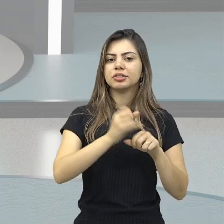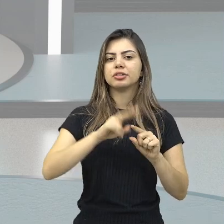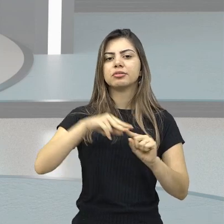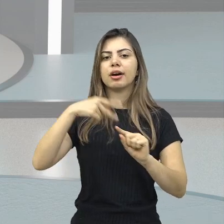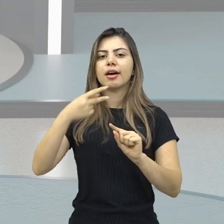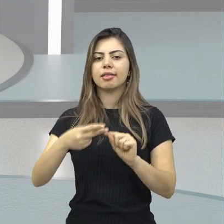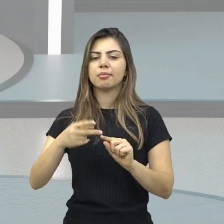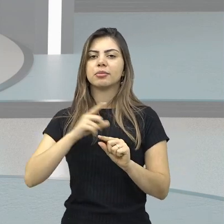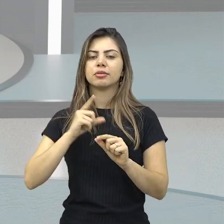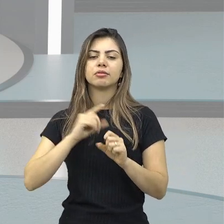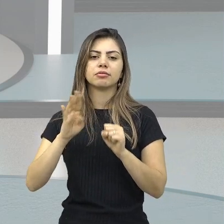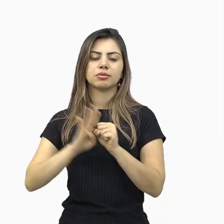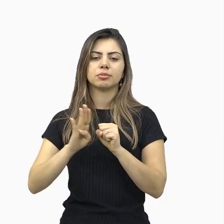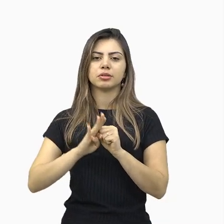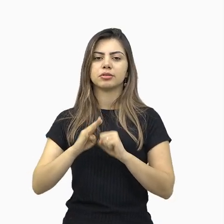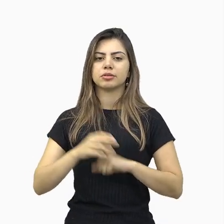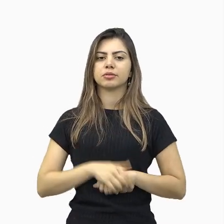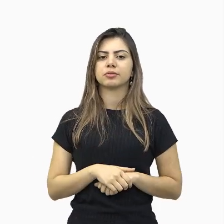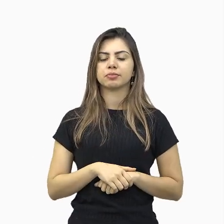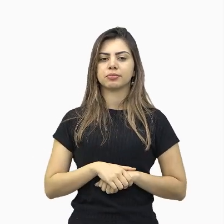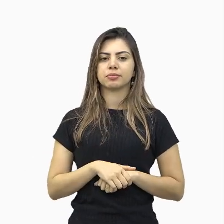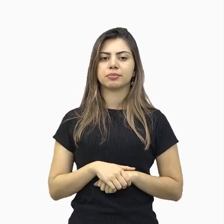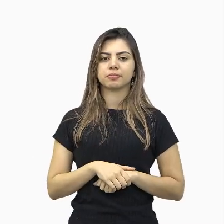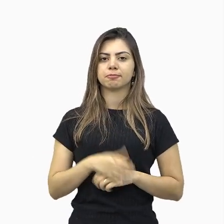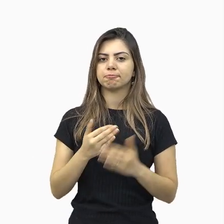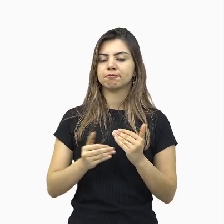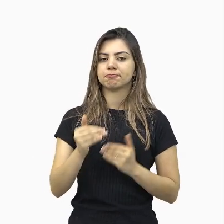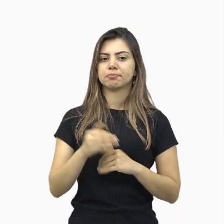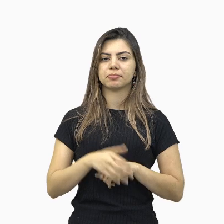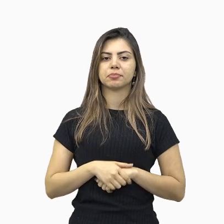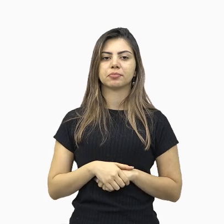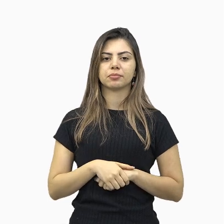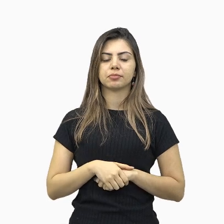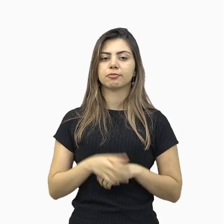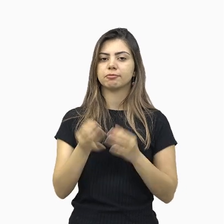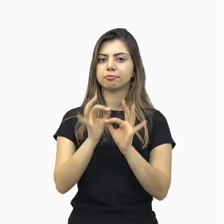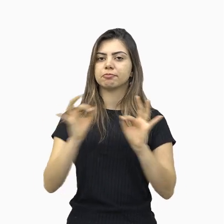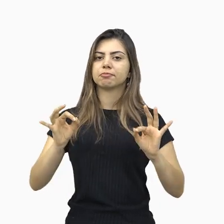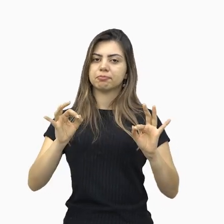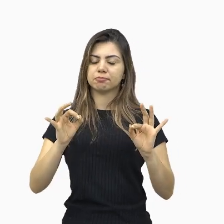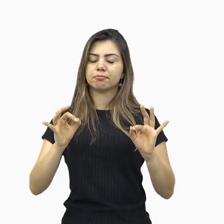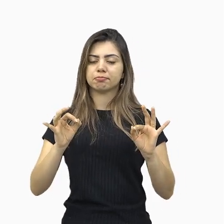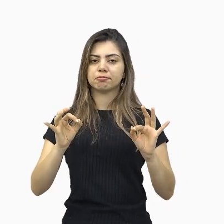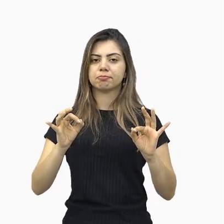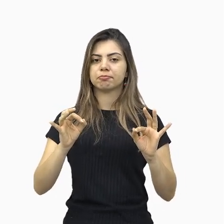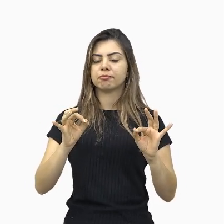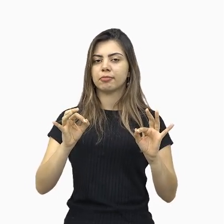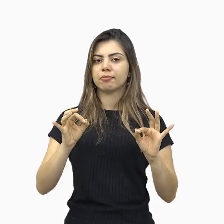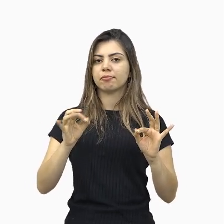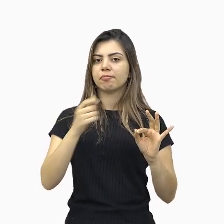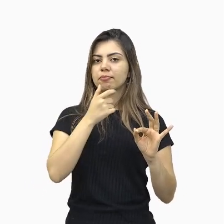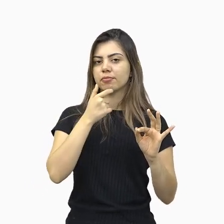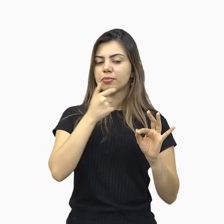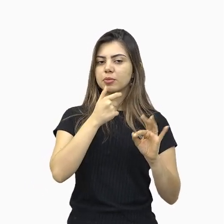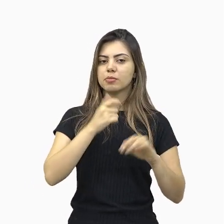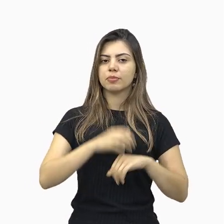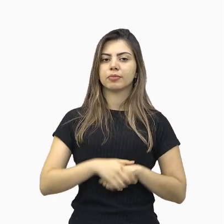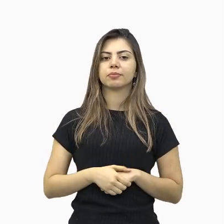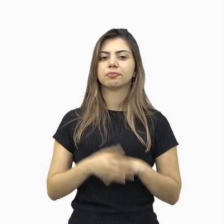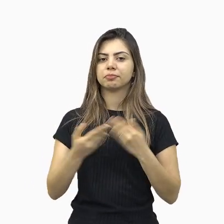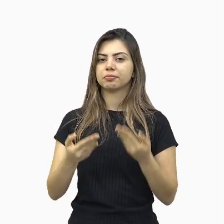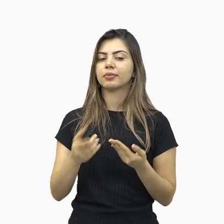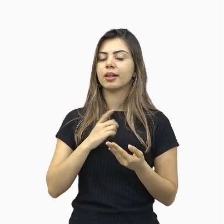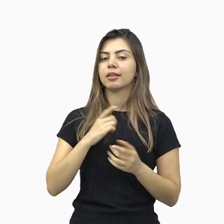be no meio. Continuando agora. Graceful swam. Então, eu tenho esse exemplo aqui, ó. O adjetivo